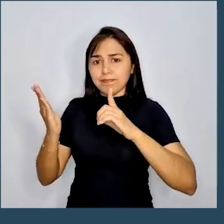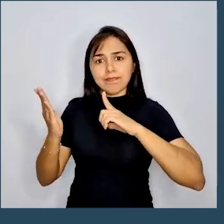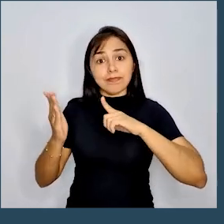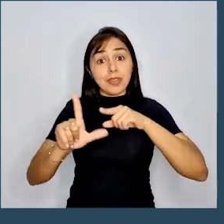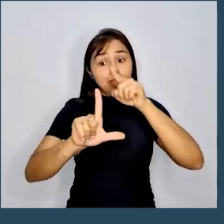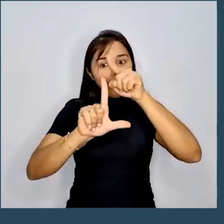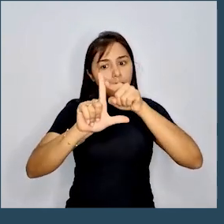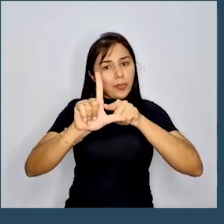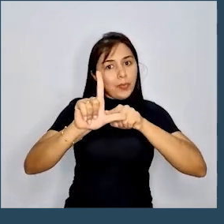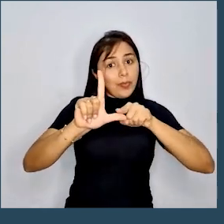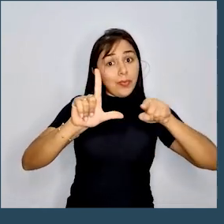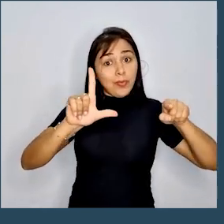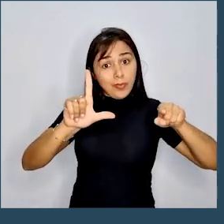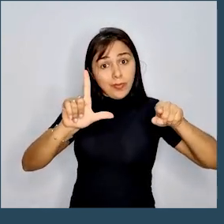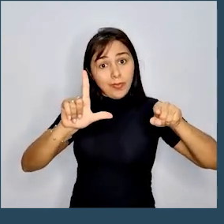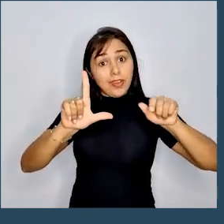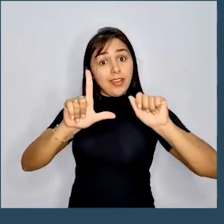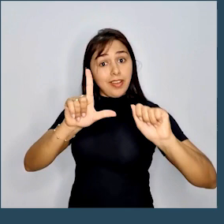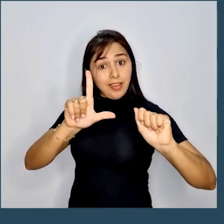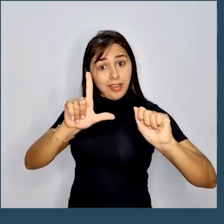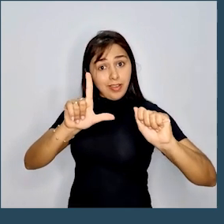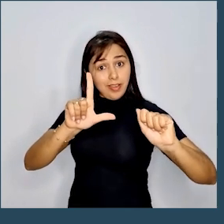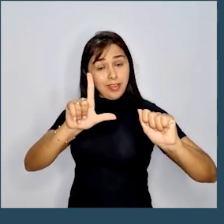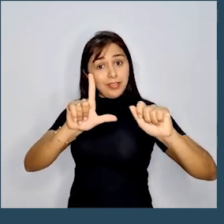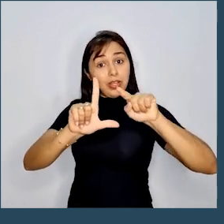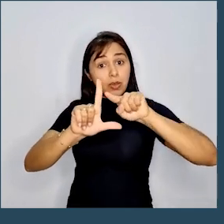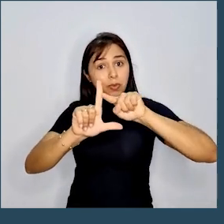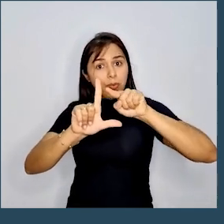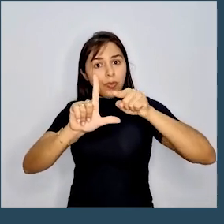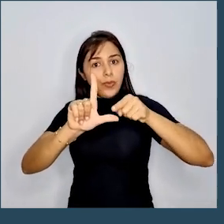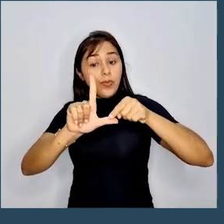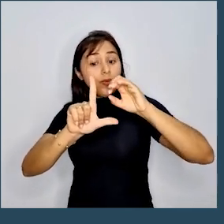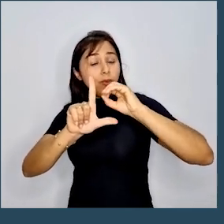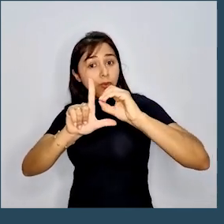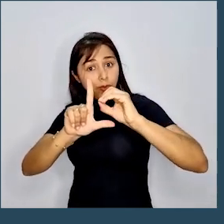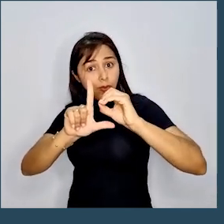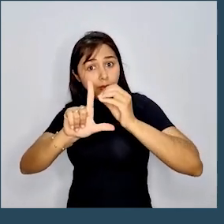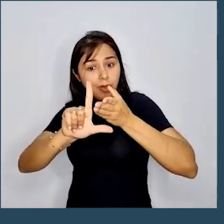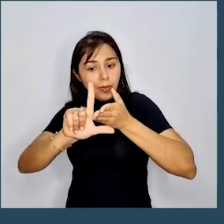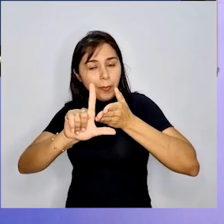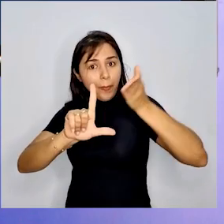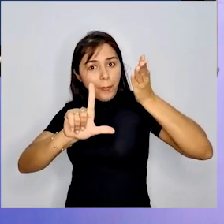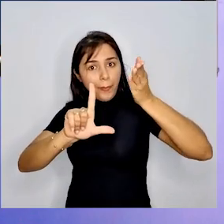O, significa que o ângulo está em O. Então, seguindo a imagem,